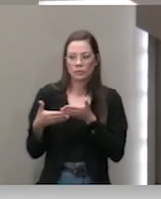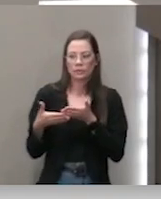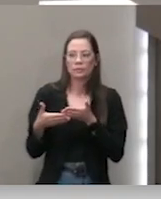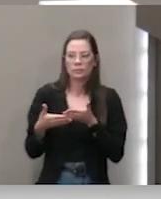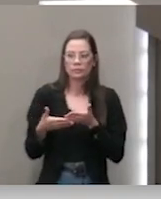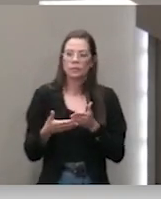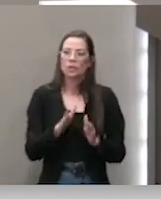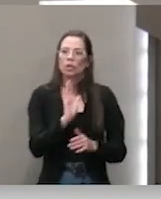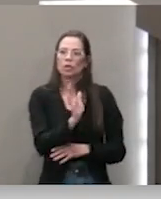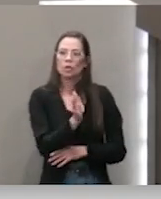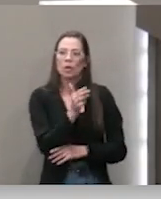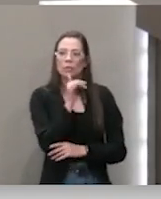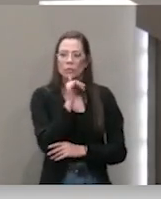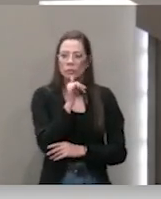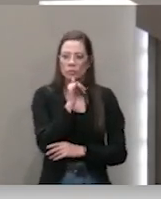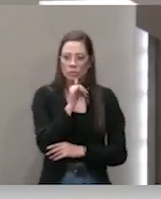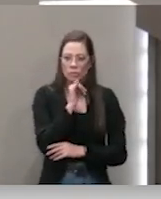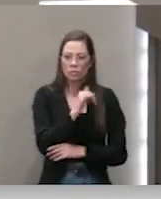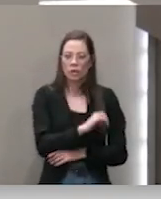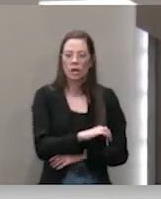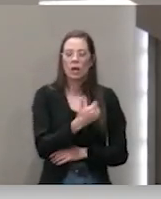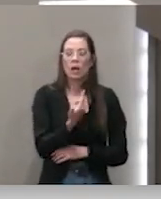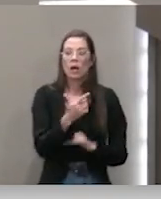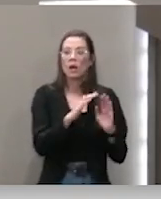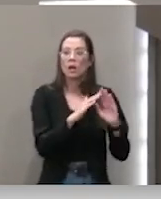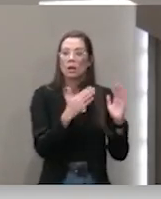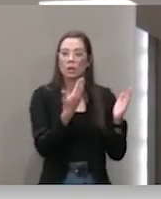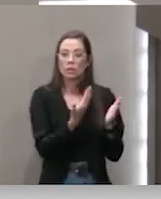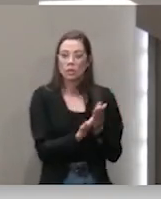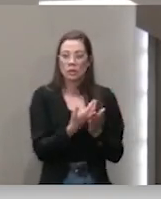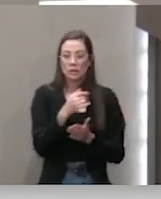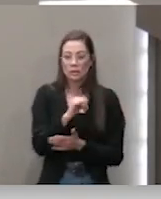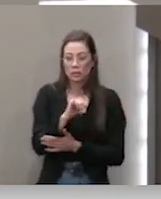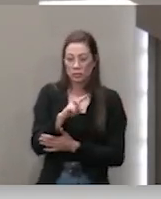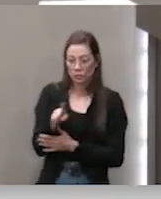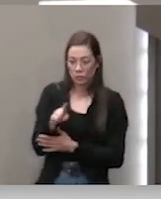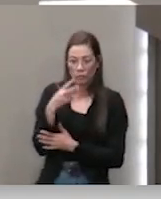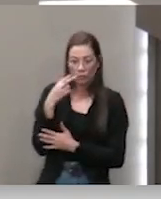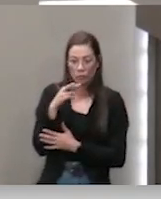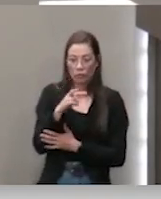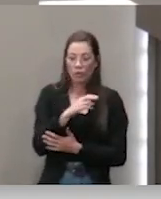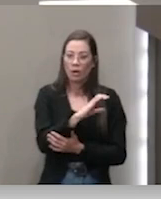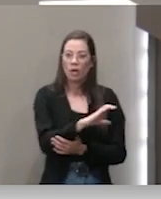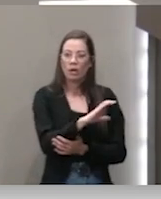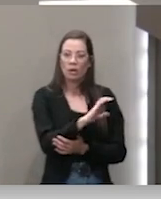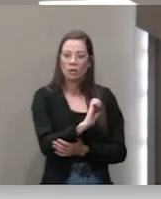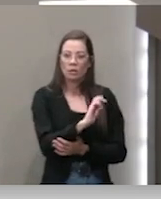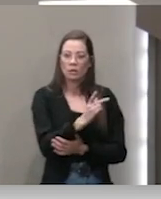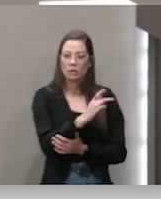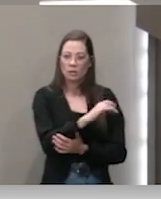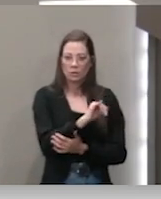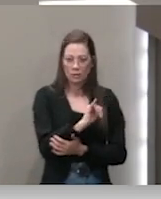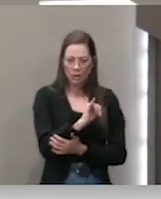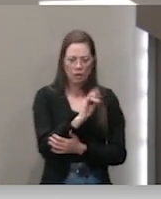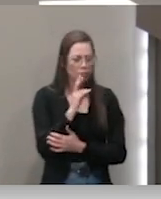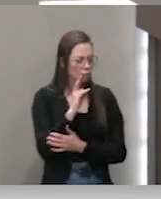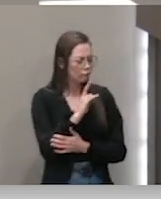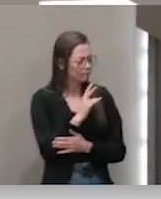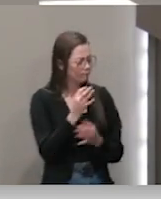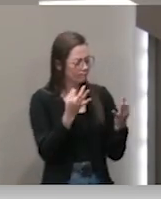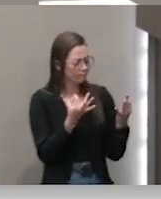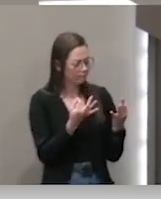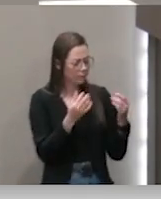Dei como exemplo a escola da SEC, que se os senhores forem lá olhar, vão ver que a escola ela é propícia para isso. Ela